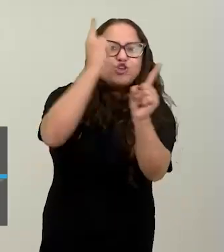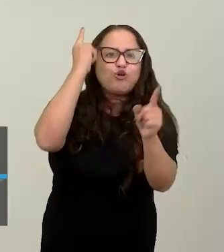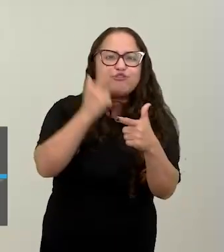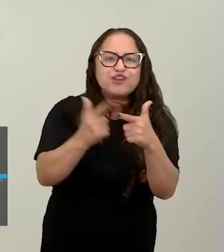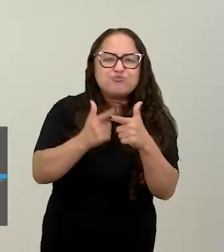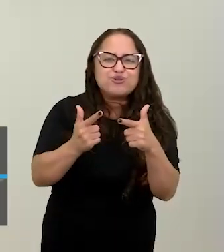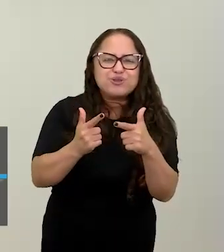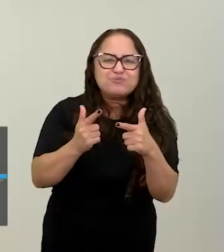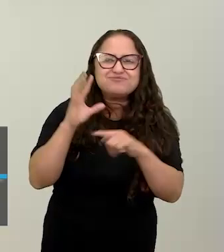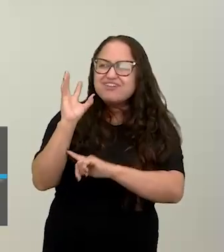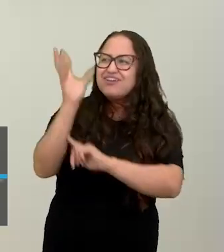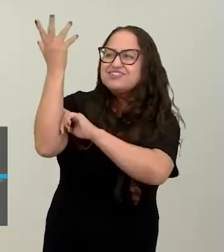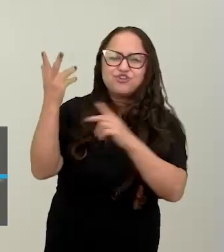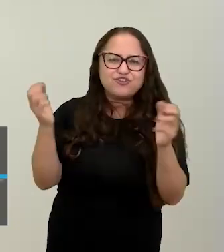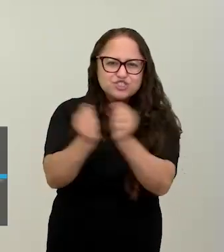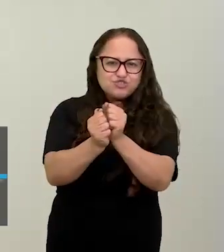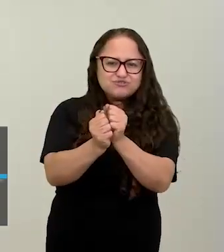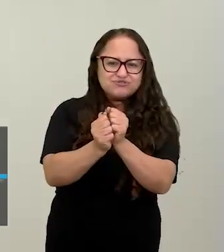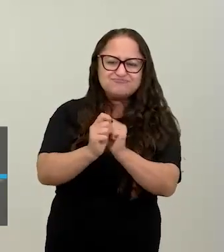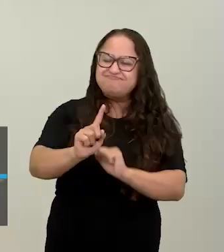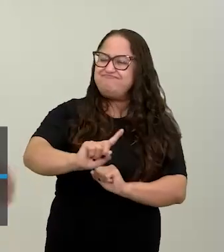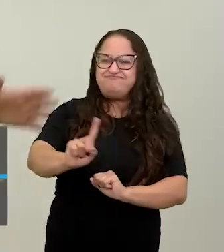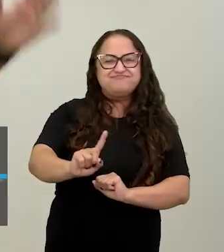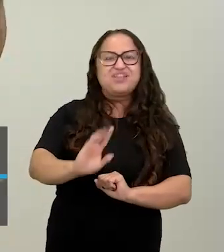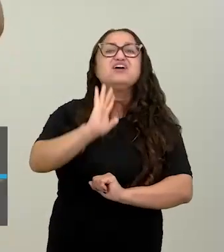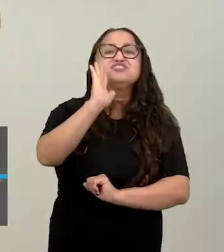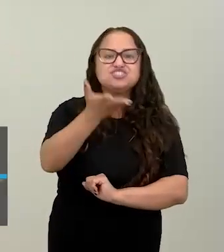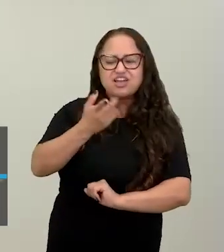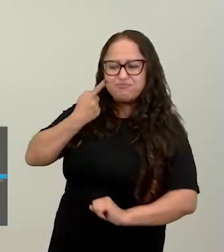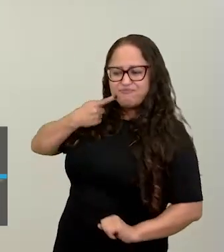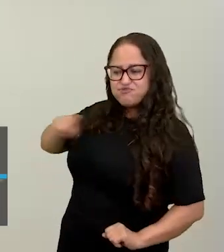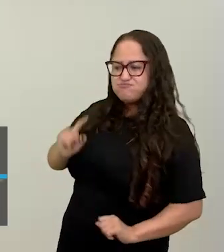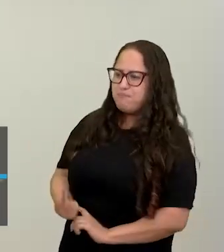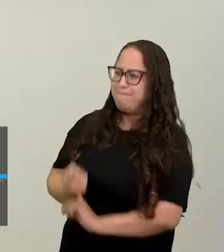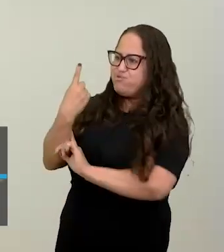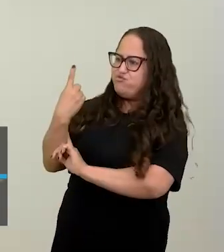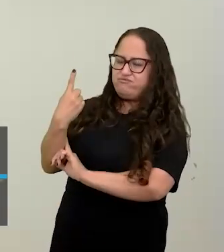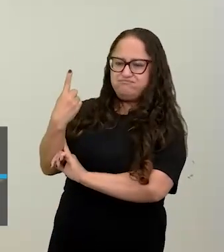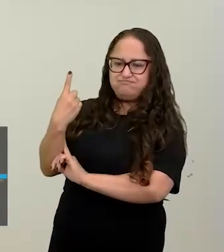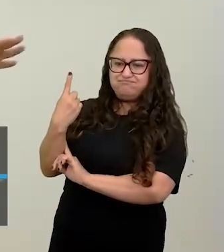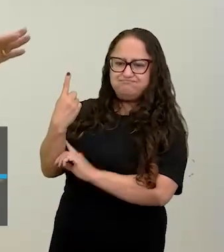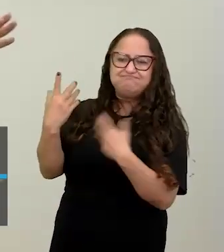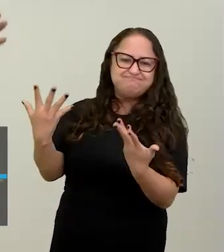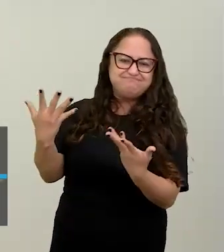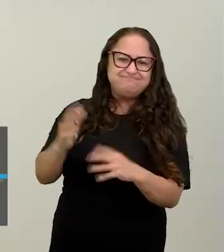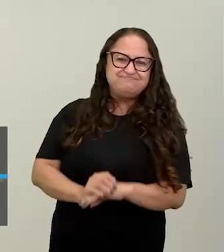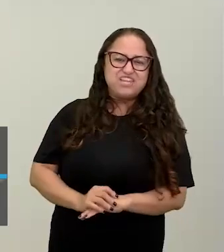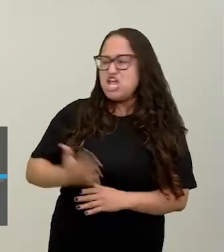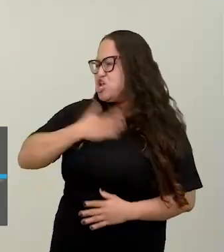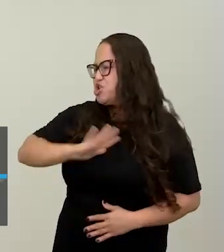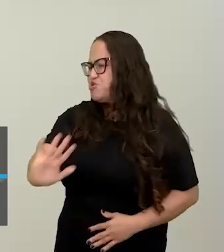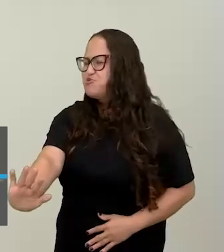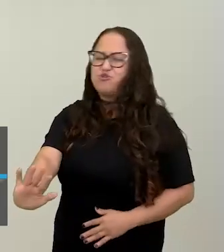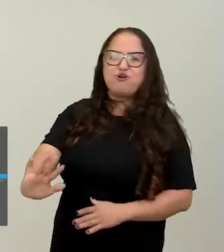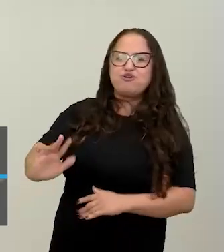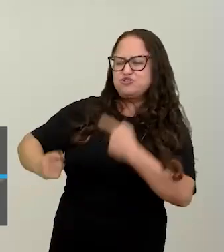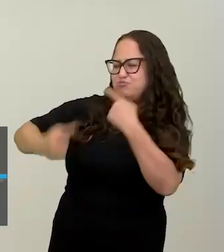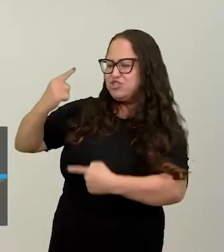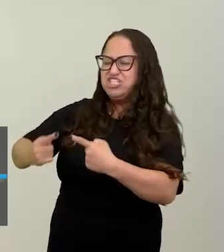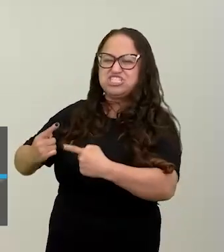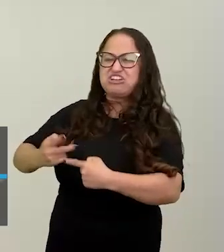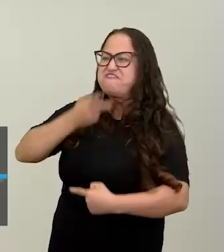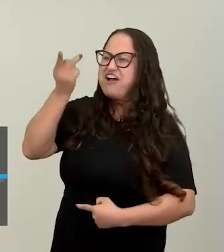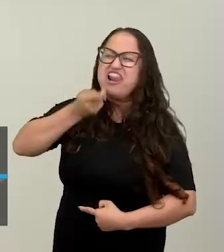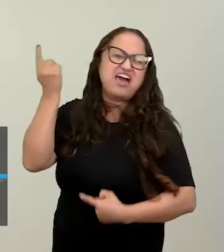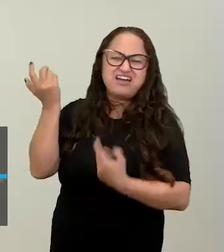como resolver? Não. A gente já parte pro estranhamento direto pro preconceito. Então não gosto de política, não quero falar de política,